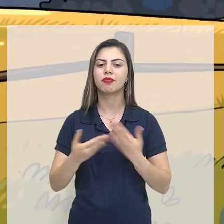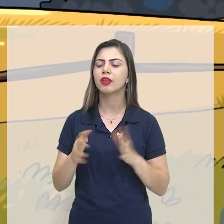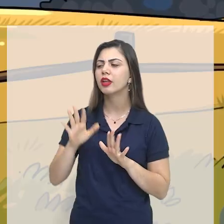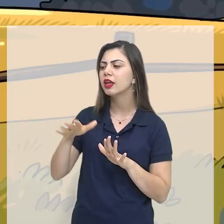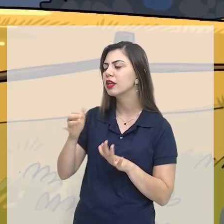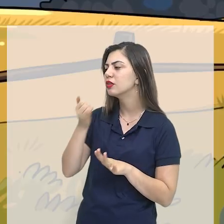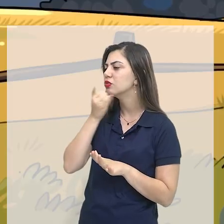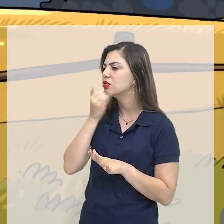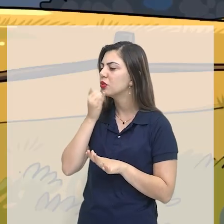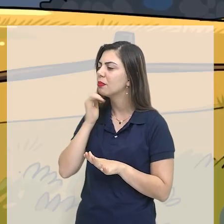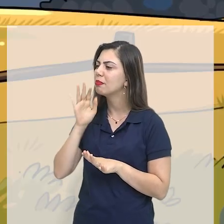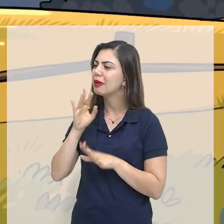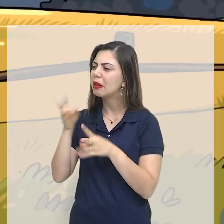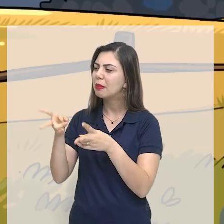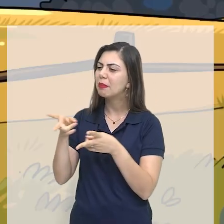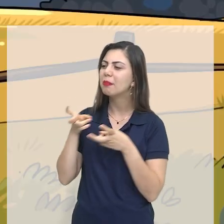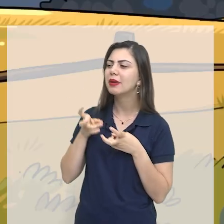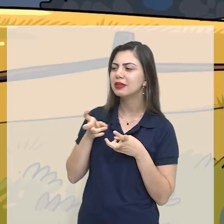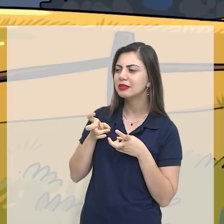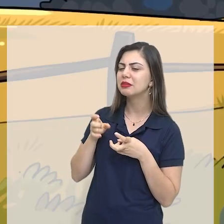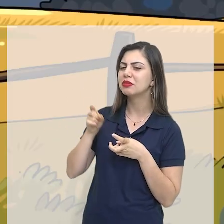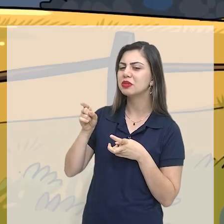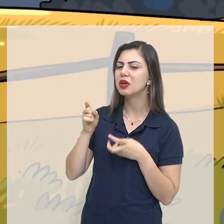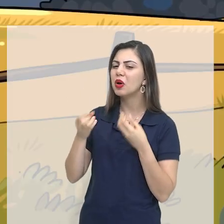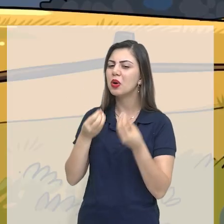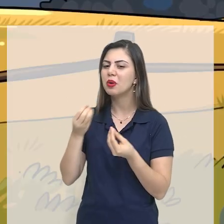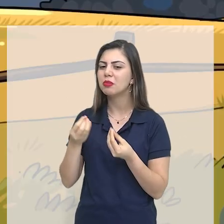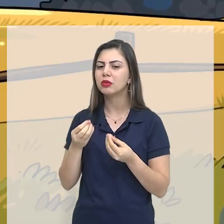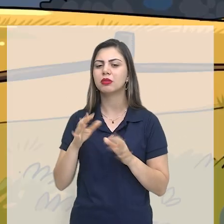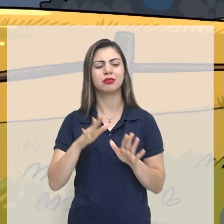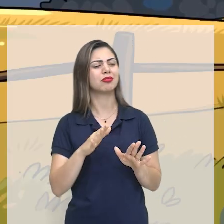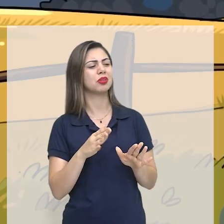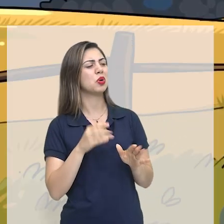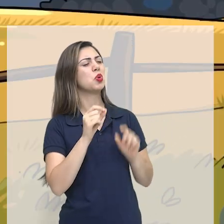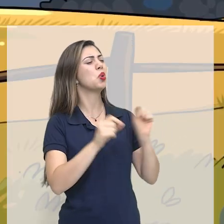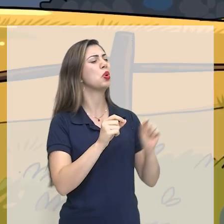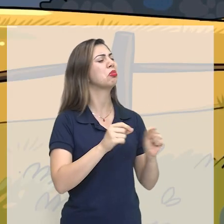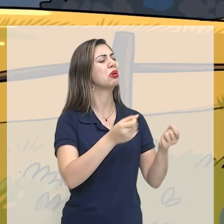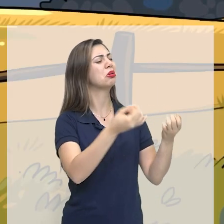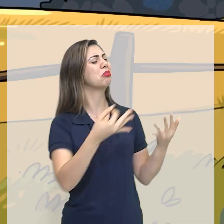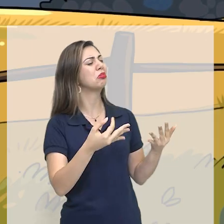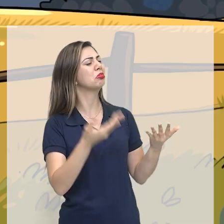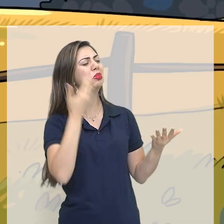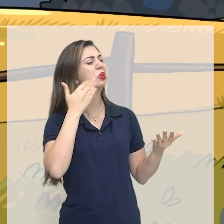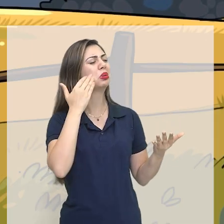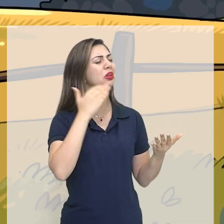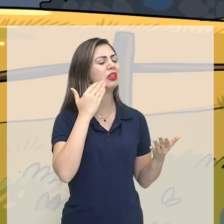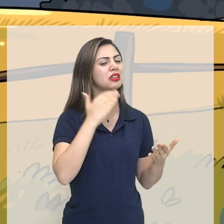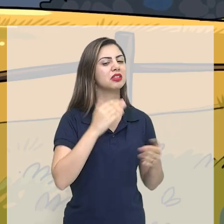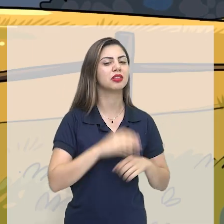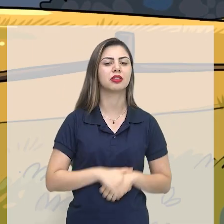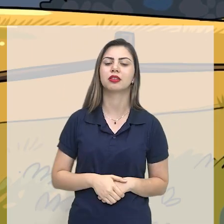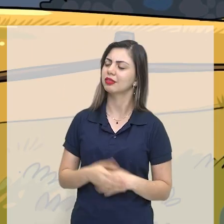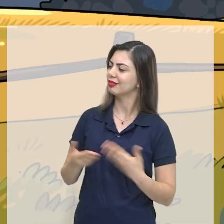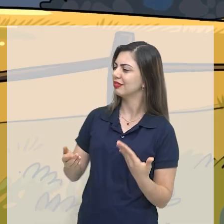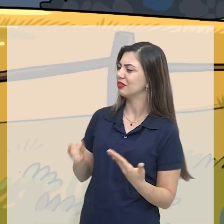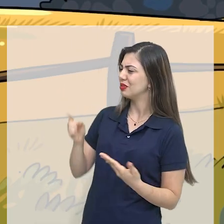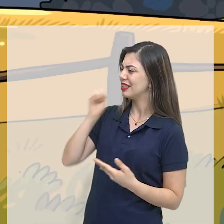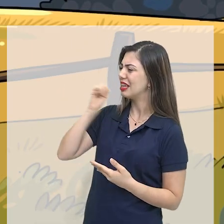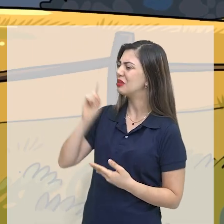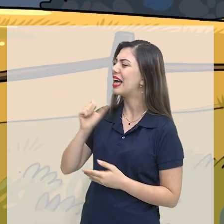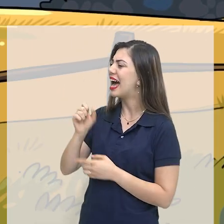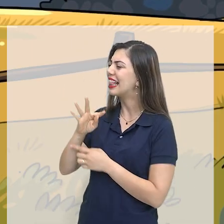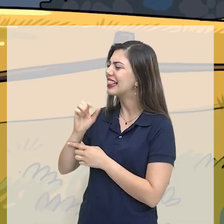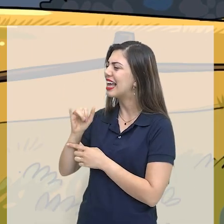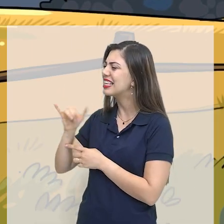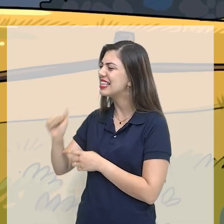Desculpe, mas vou ter que ataiar você. Uai, não entendi um A que você falou. Ataiar? Você não sabe o que é